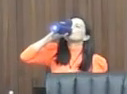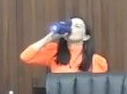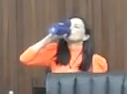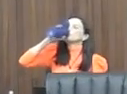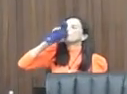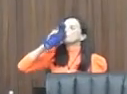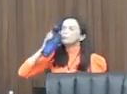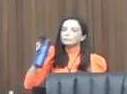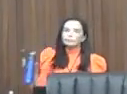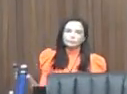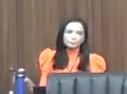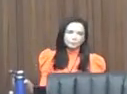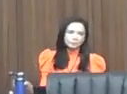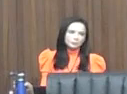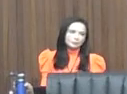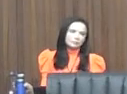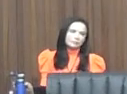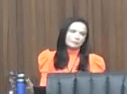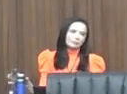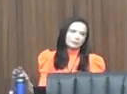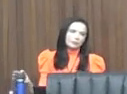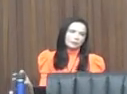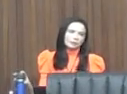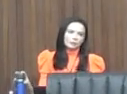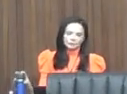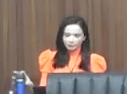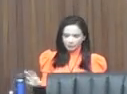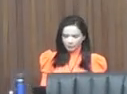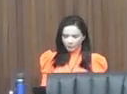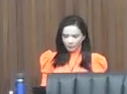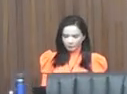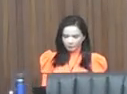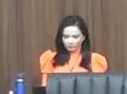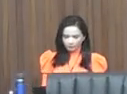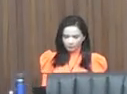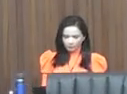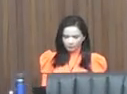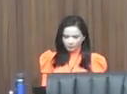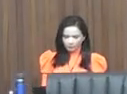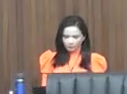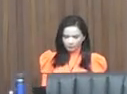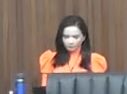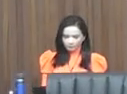Obrigado, deputado. Pergunto se o deputado Rosinha irá utilizar o grande expediente.